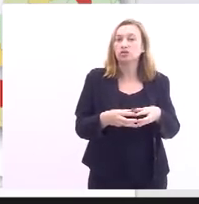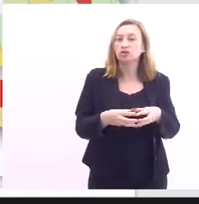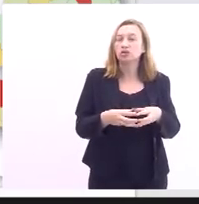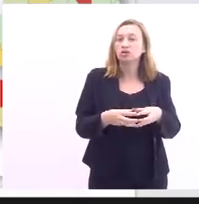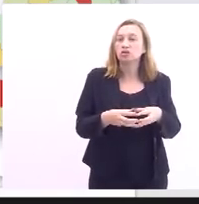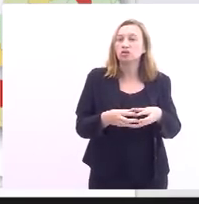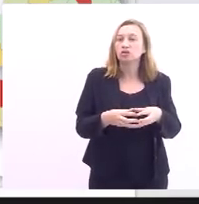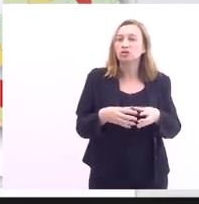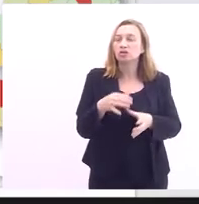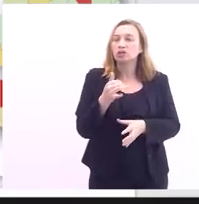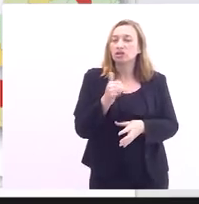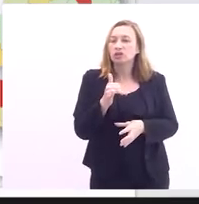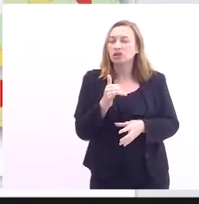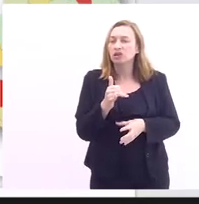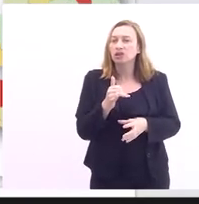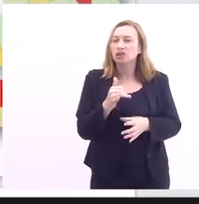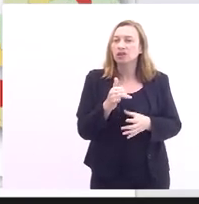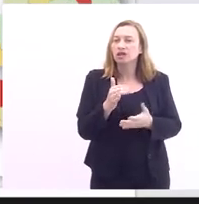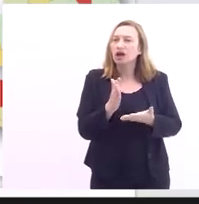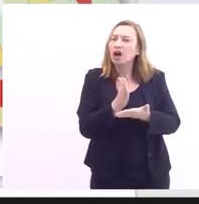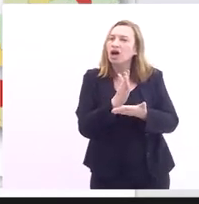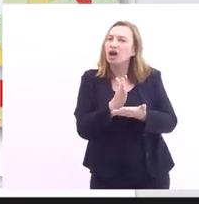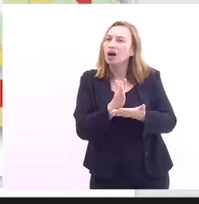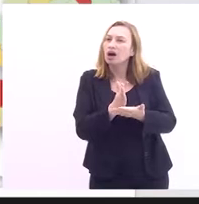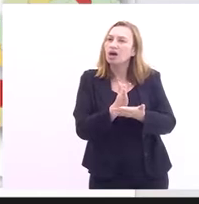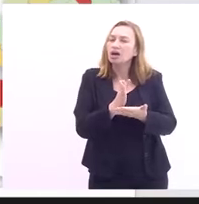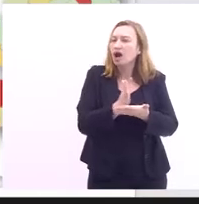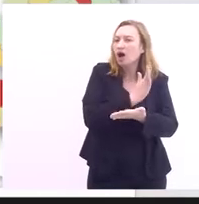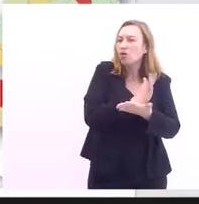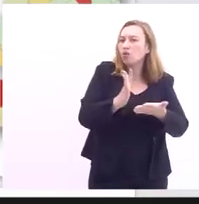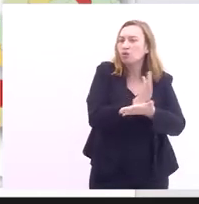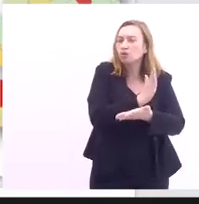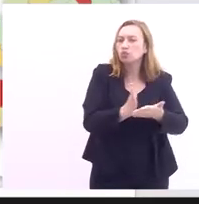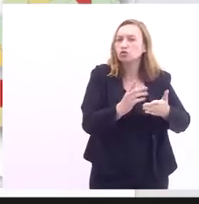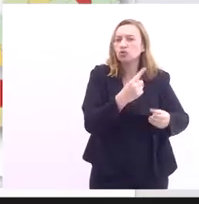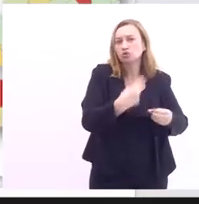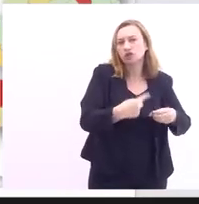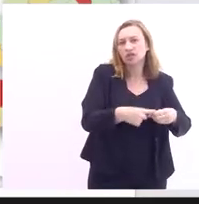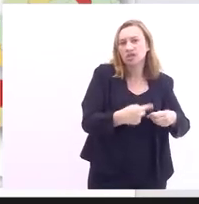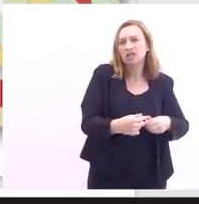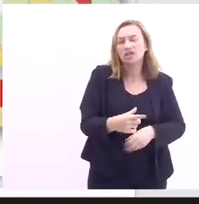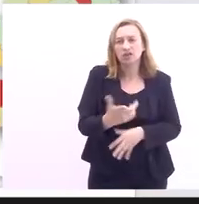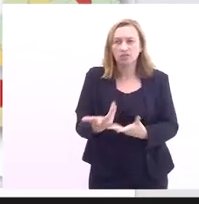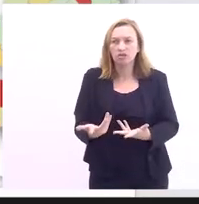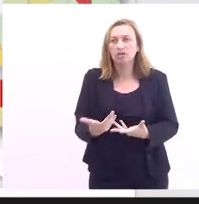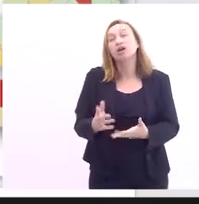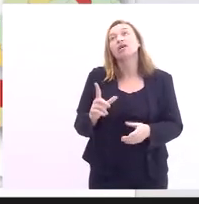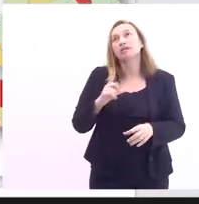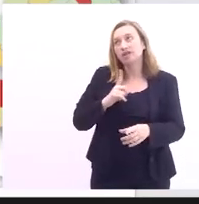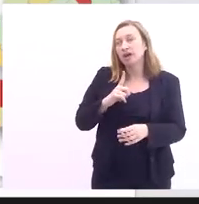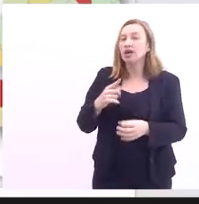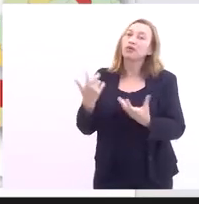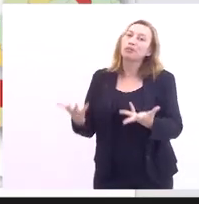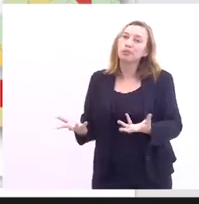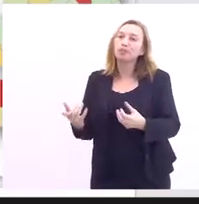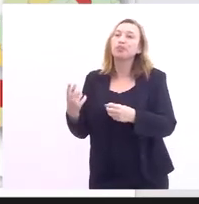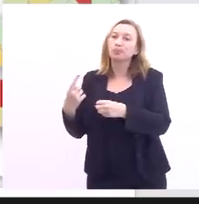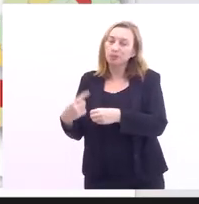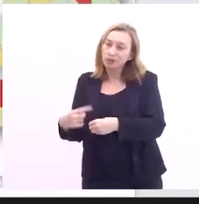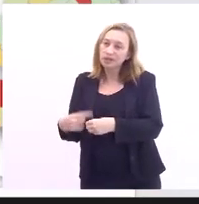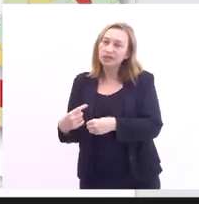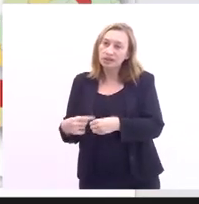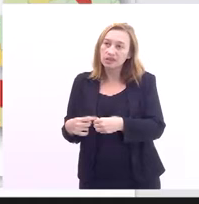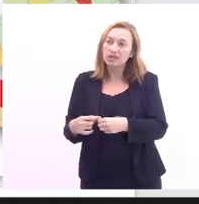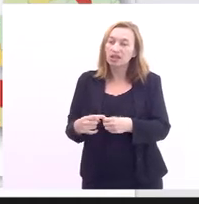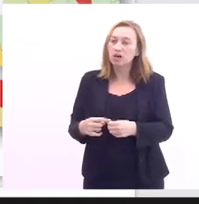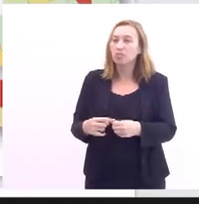é um conjunto elétrico, ele atende alguns municípios. Tem municípios que é atendido por um único conjunto elétrico, tem municípios que são